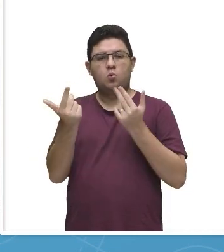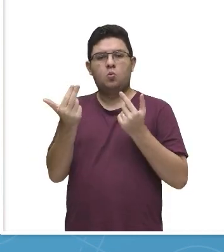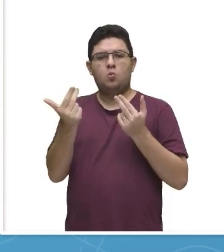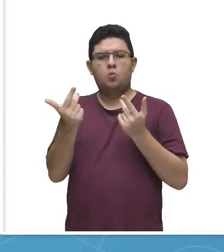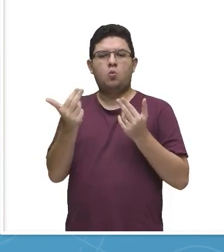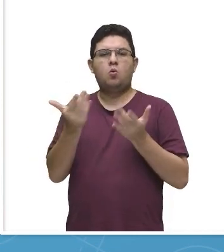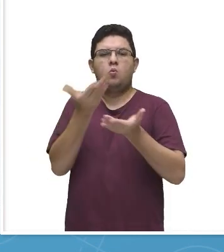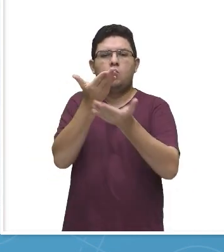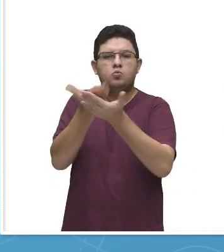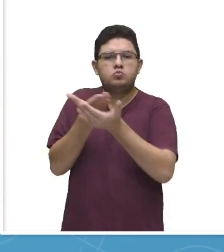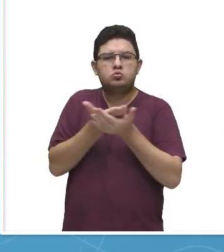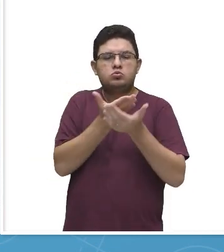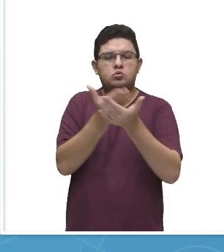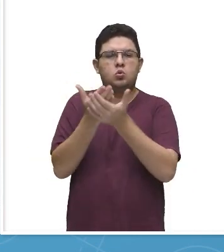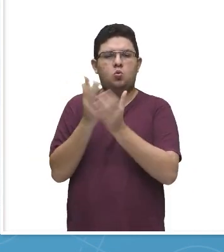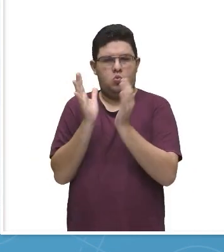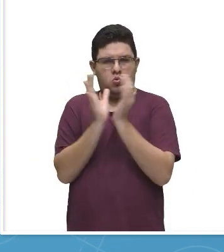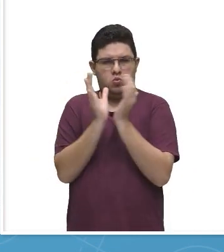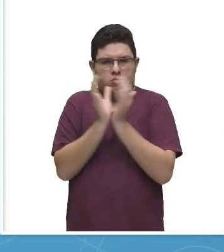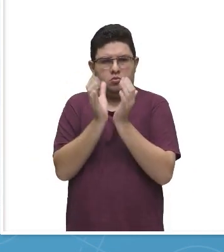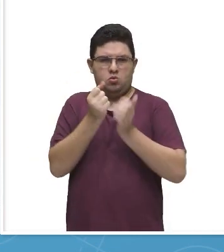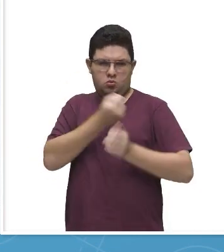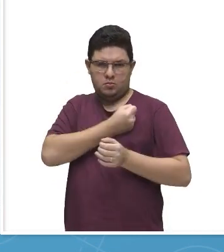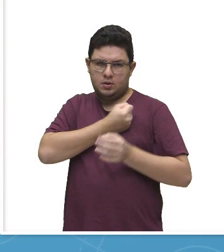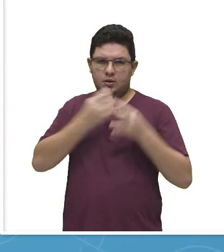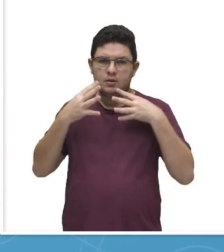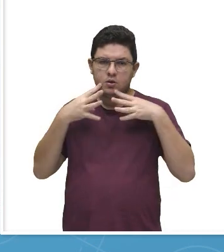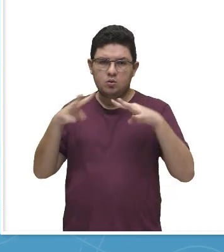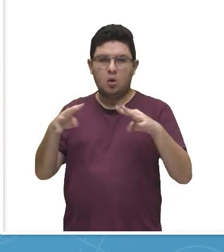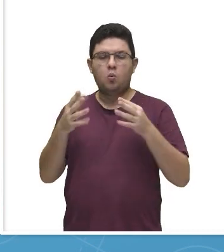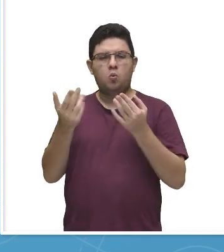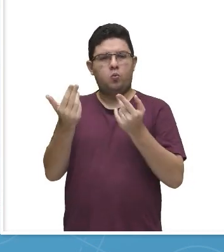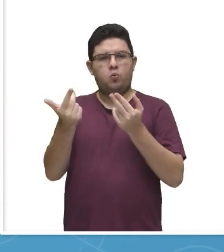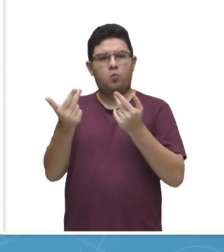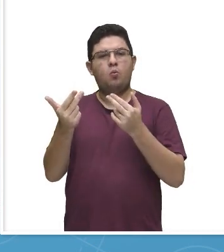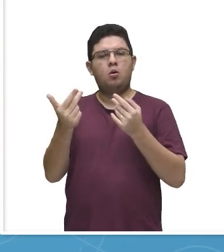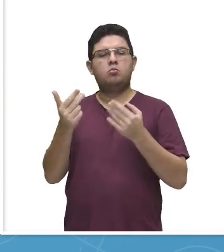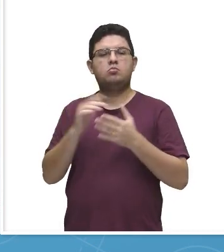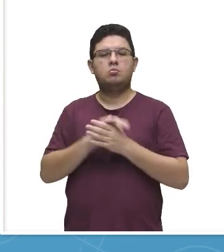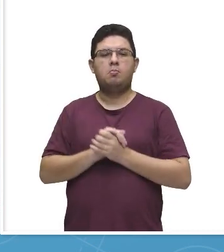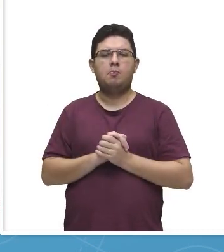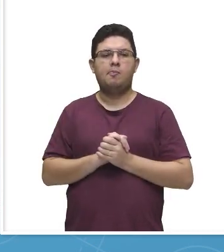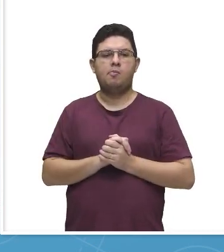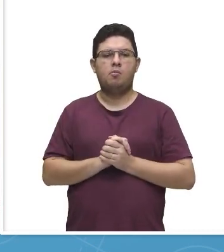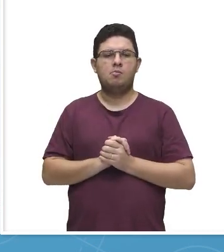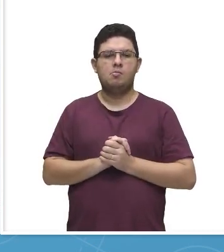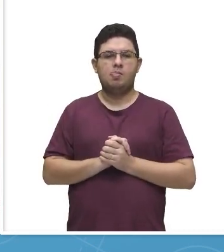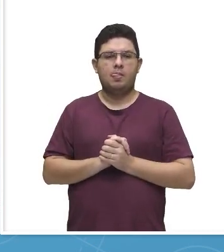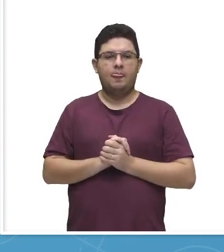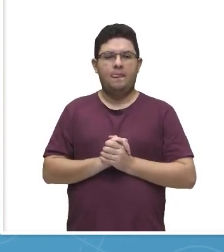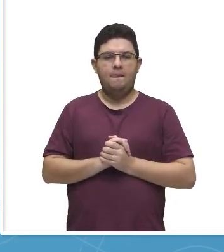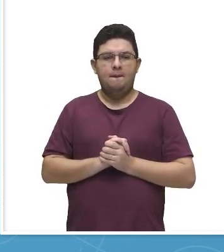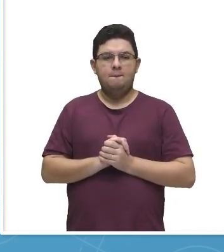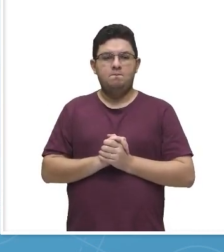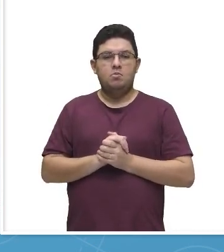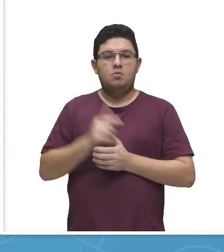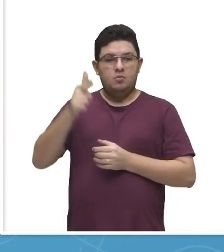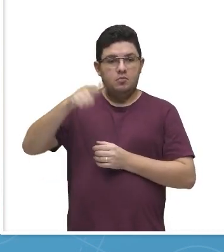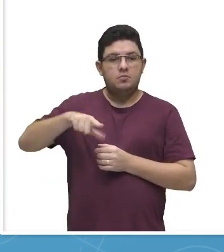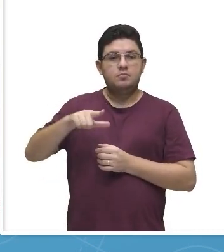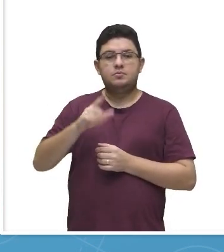estudadas com números naturais. Não muda em nada, é o mesmo procedimento, perfeito? Vamos para a próxima propriedade. Aqui temos exemplo,